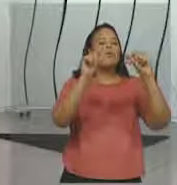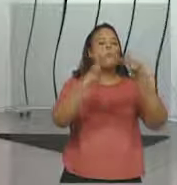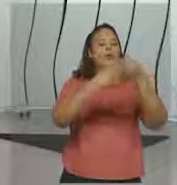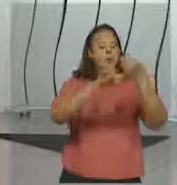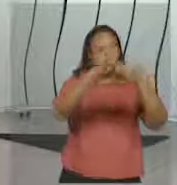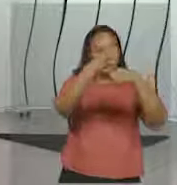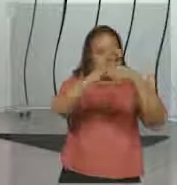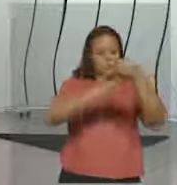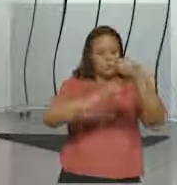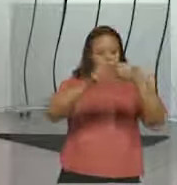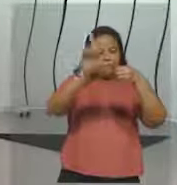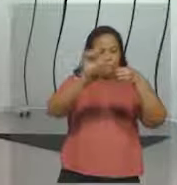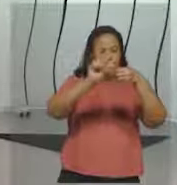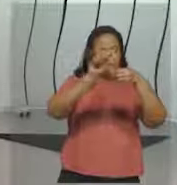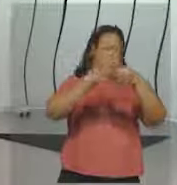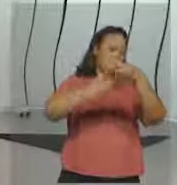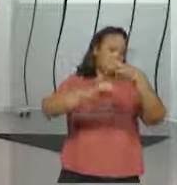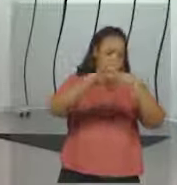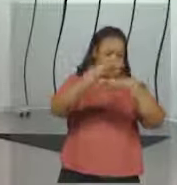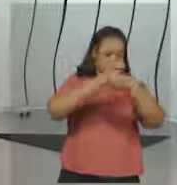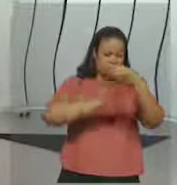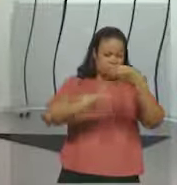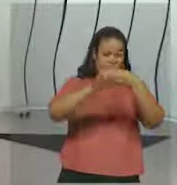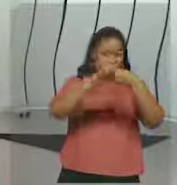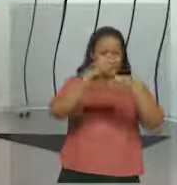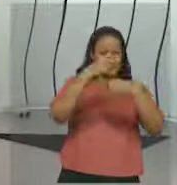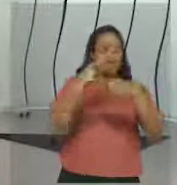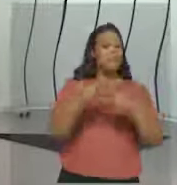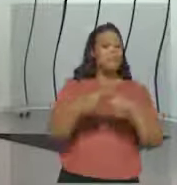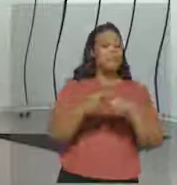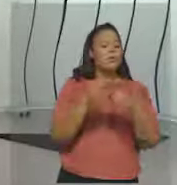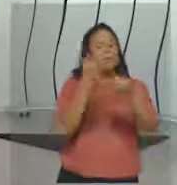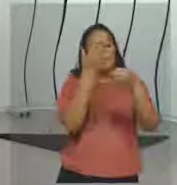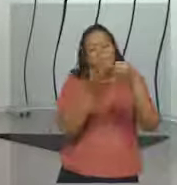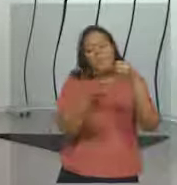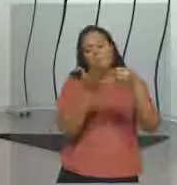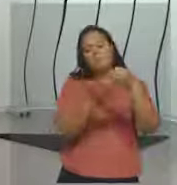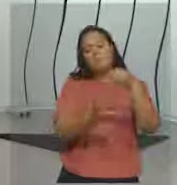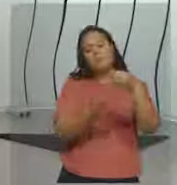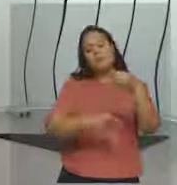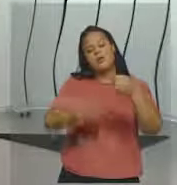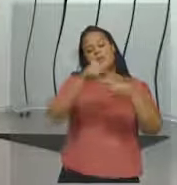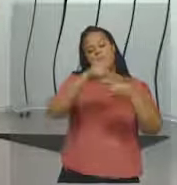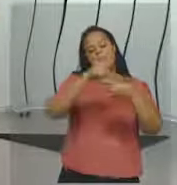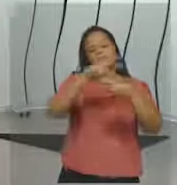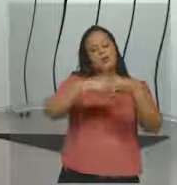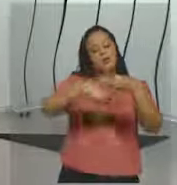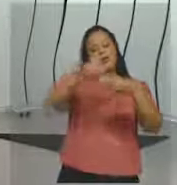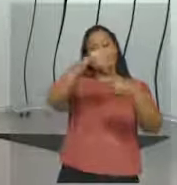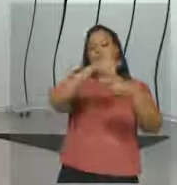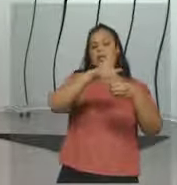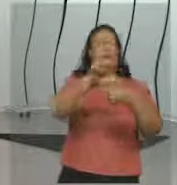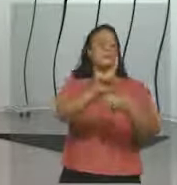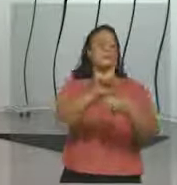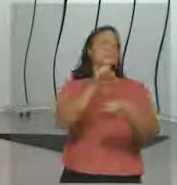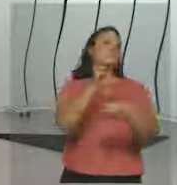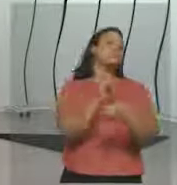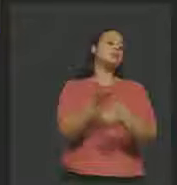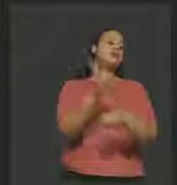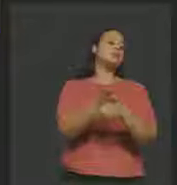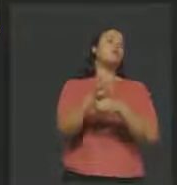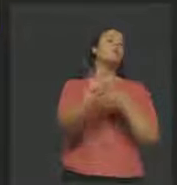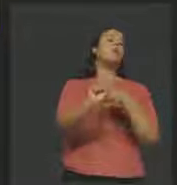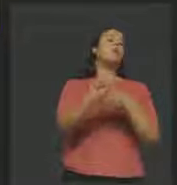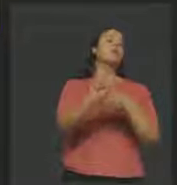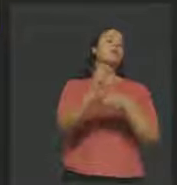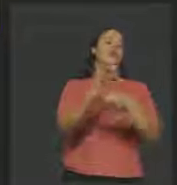tá? Porque um átomo não perde próton nem nêutron, sempre vai ser elétrons. E quando eu falo que esse lado